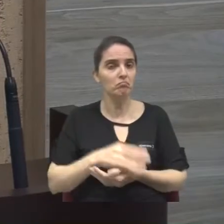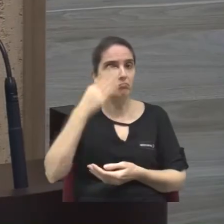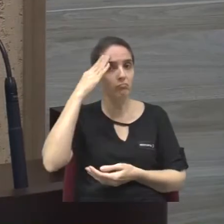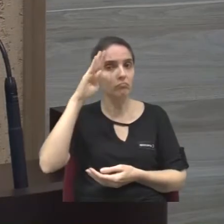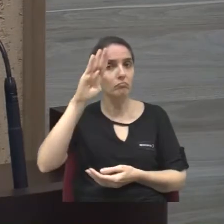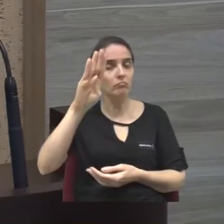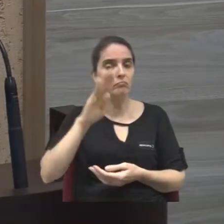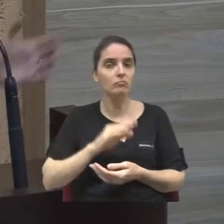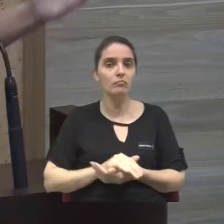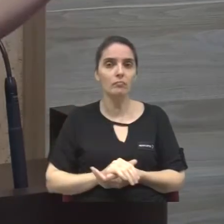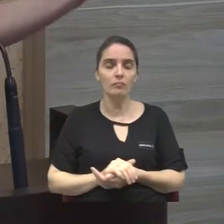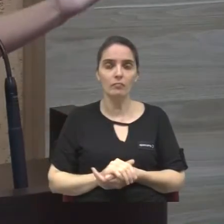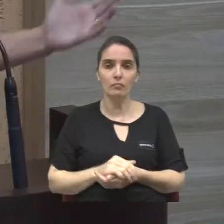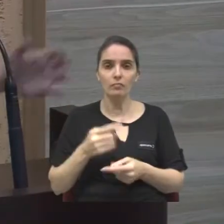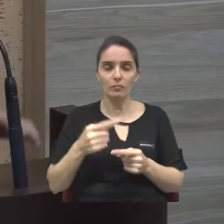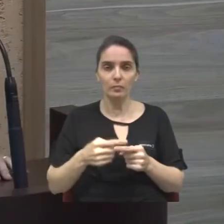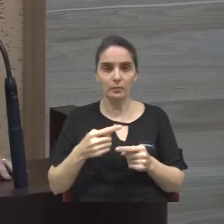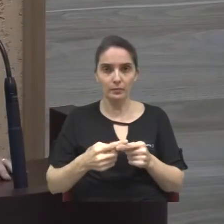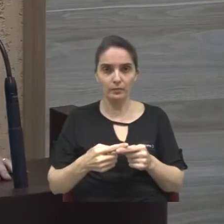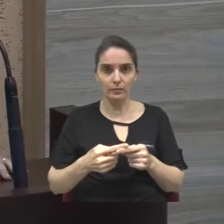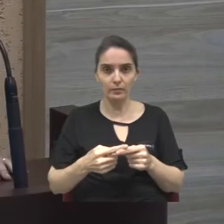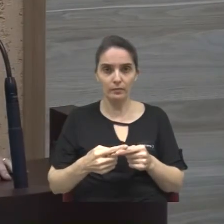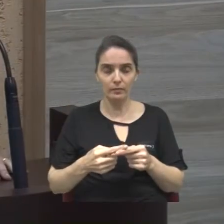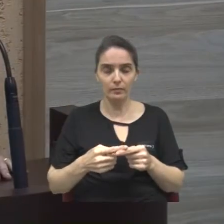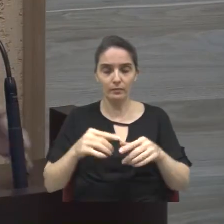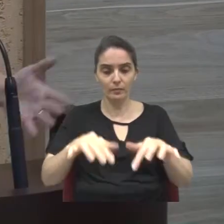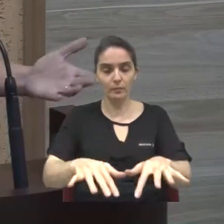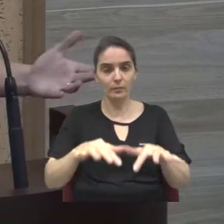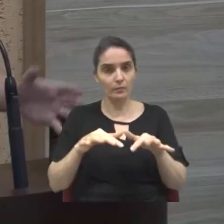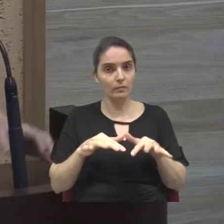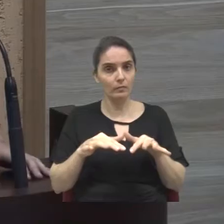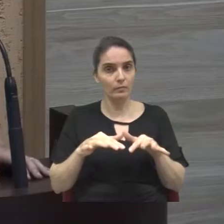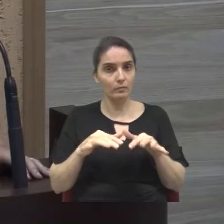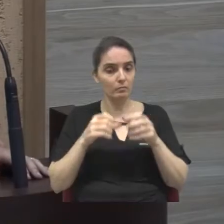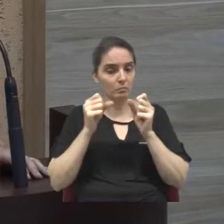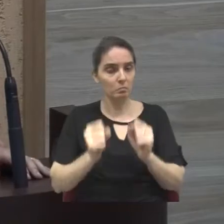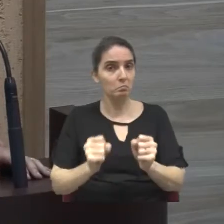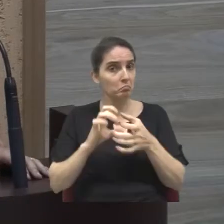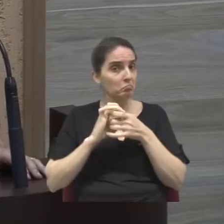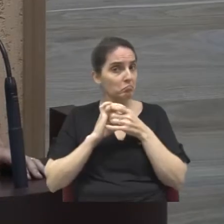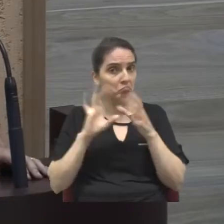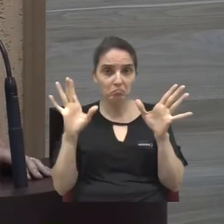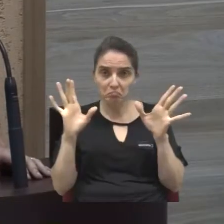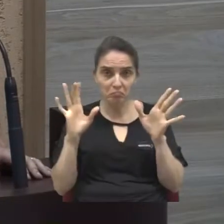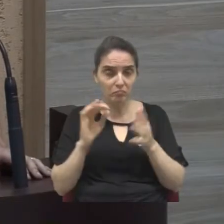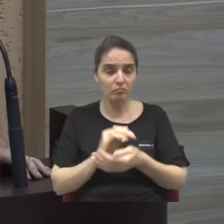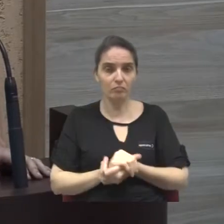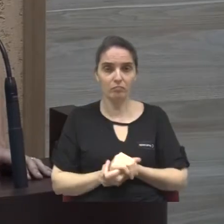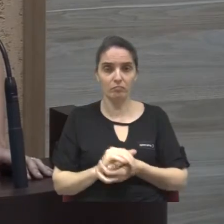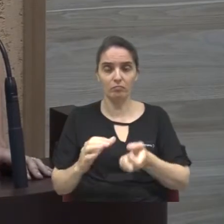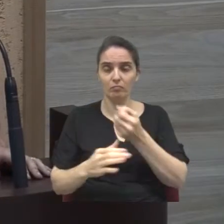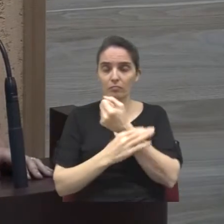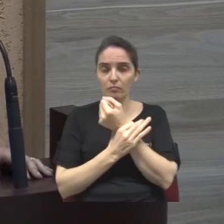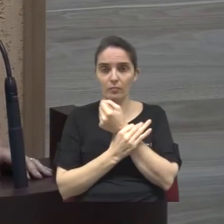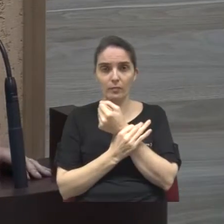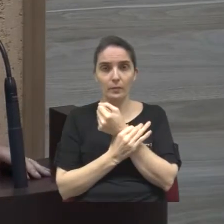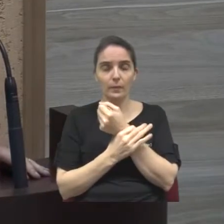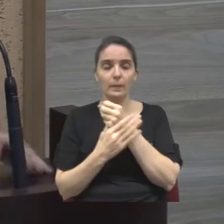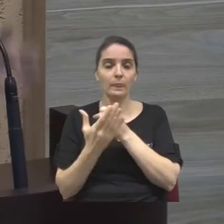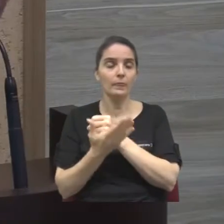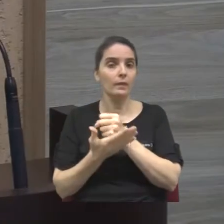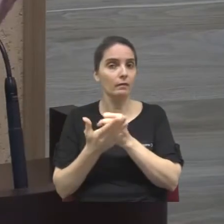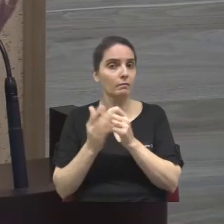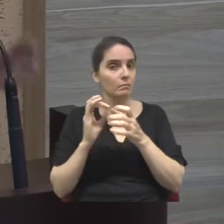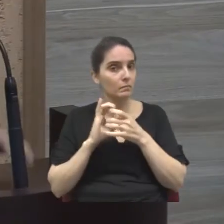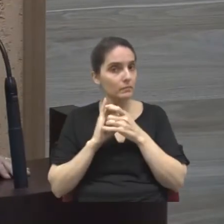um cenário de democracia, em que defendemos tantas garantias fundamentais, a liberdade